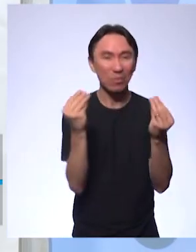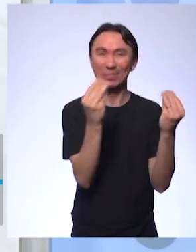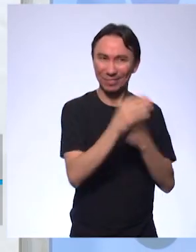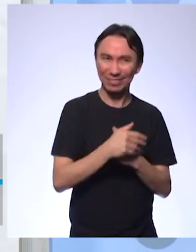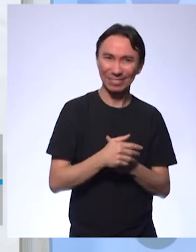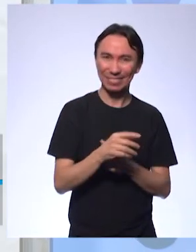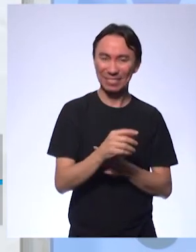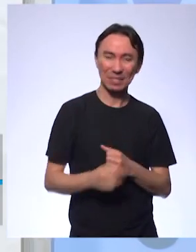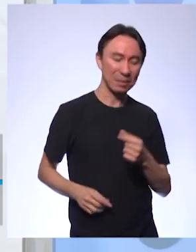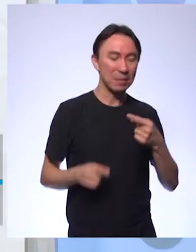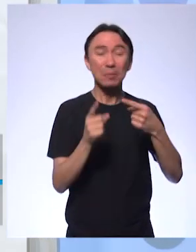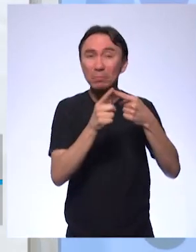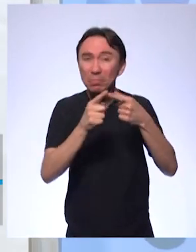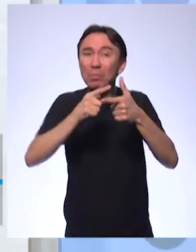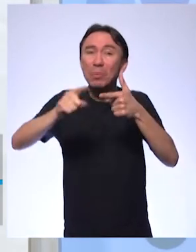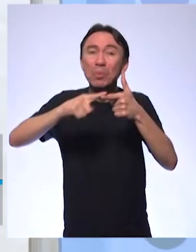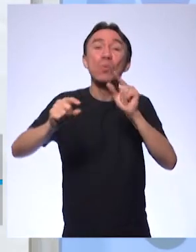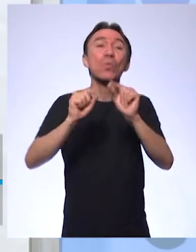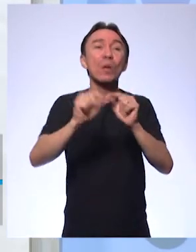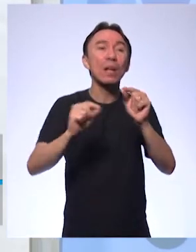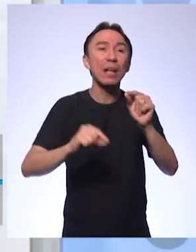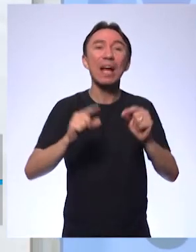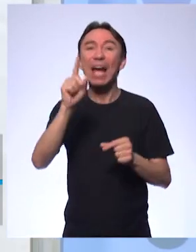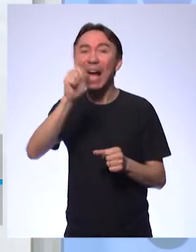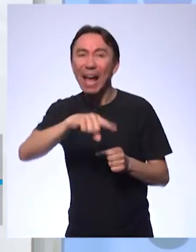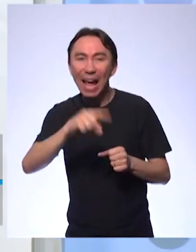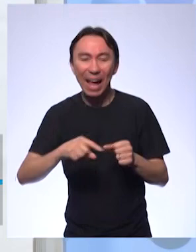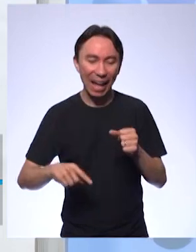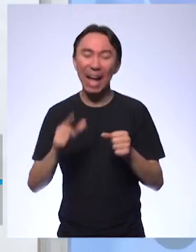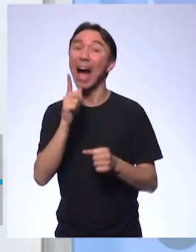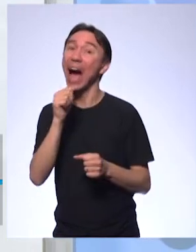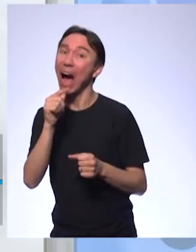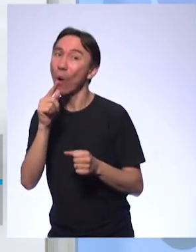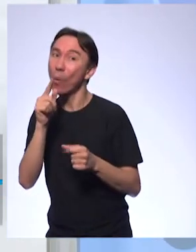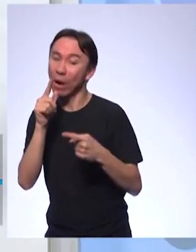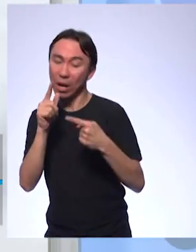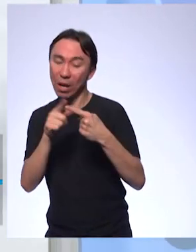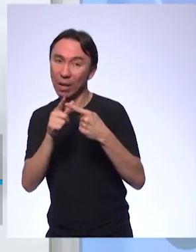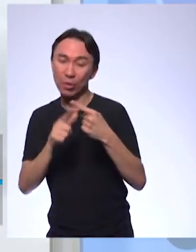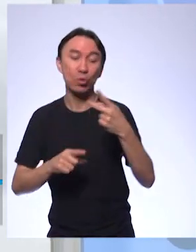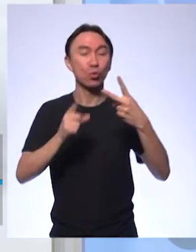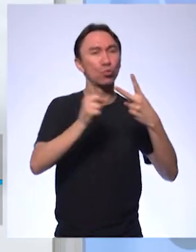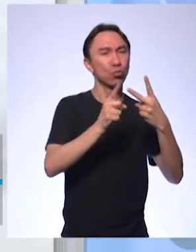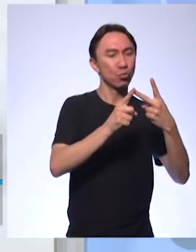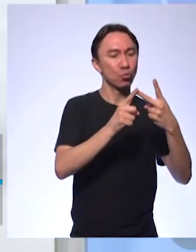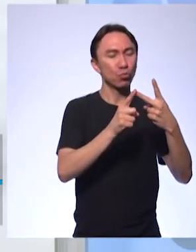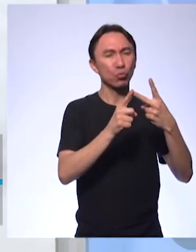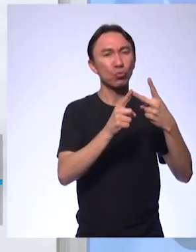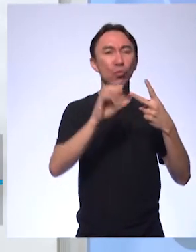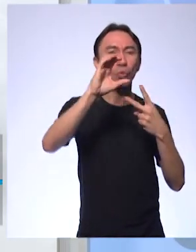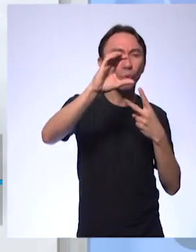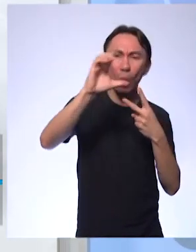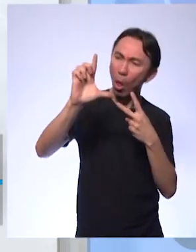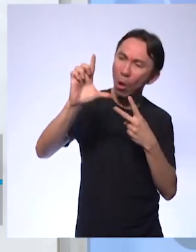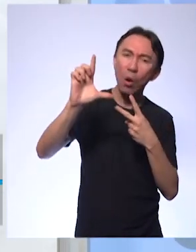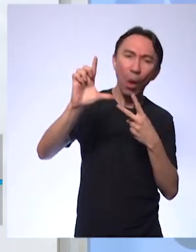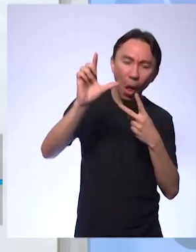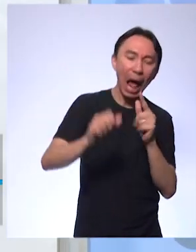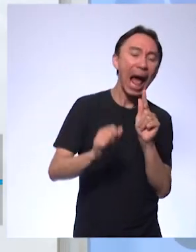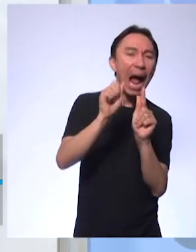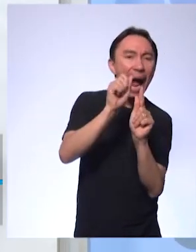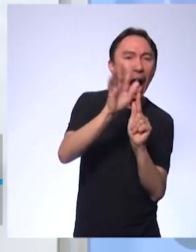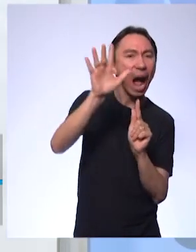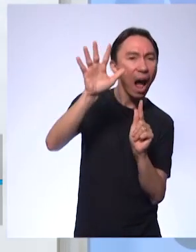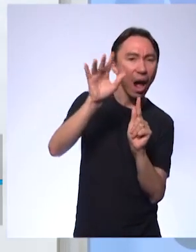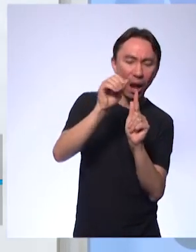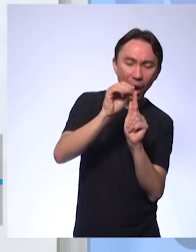água, e a outra é um gás, o cloro. O cloro é um gás. Como é que você mistura água com cloro? Ora, você tem que